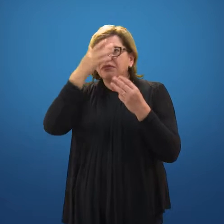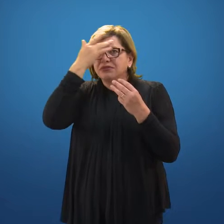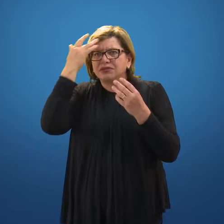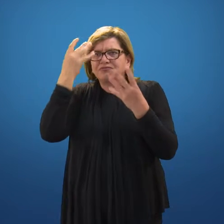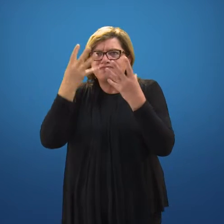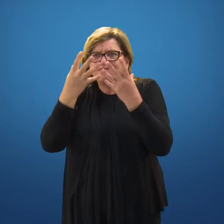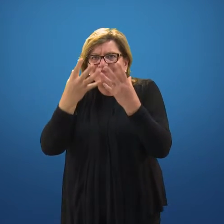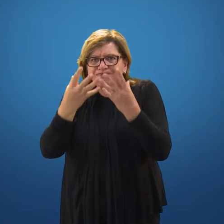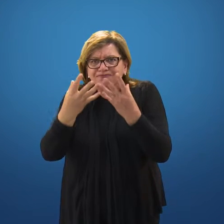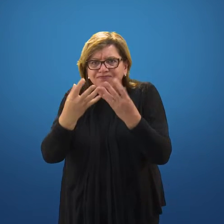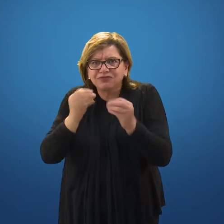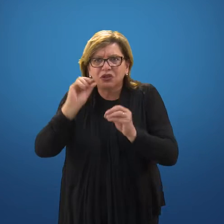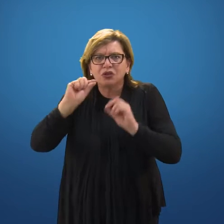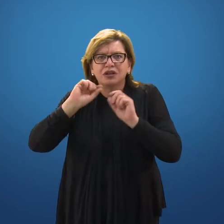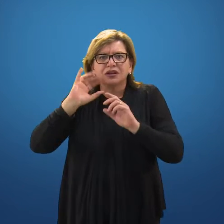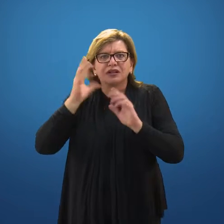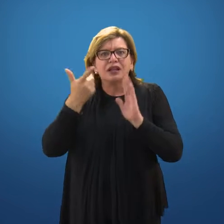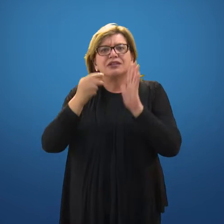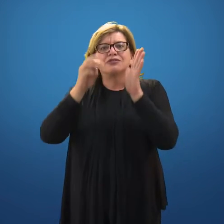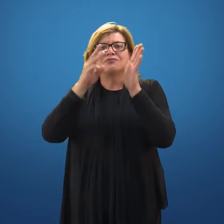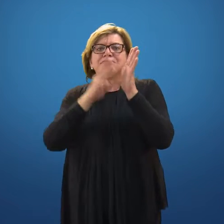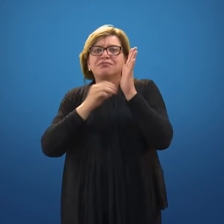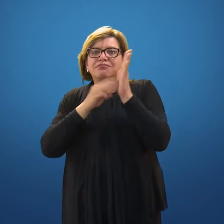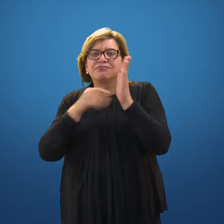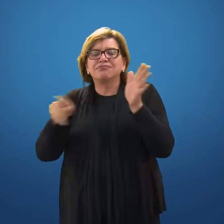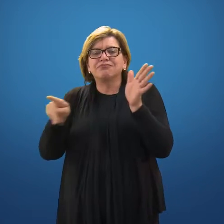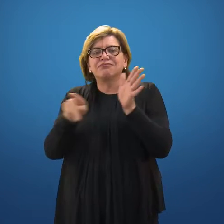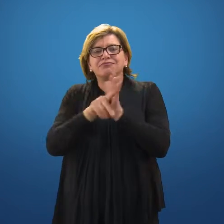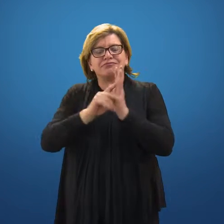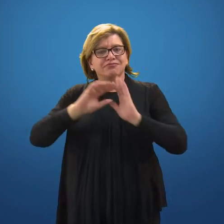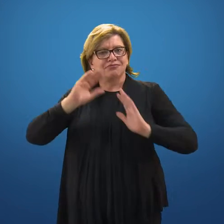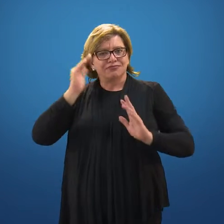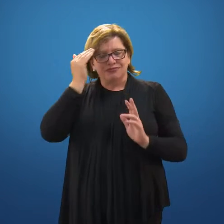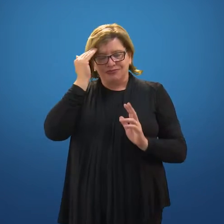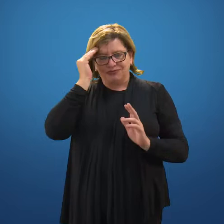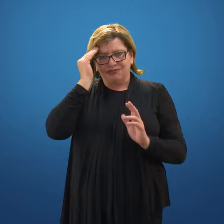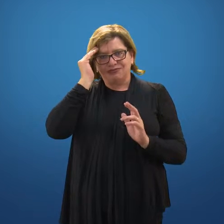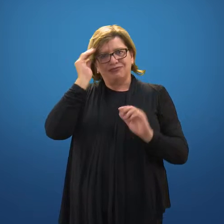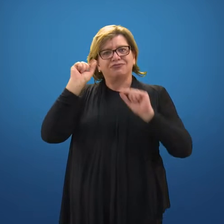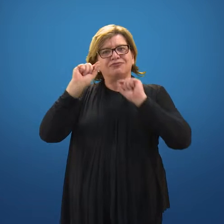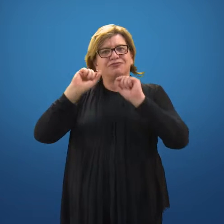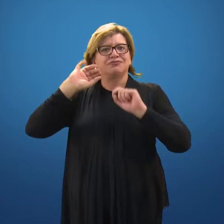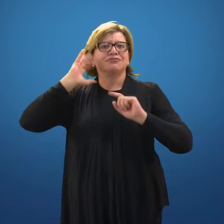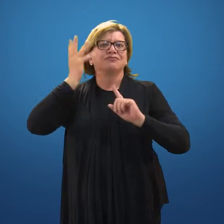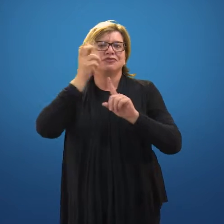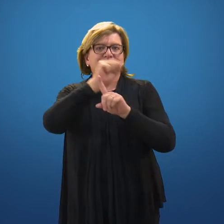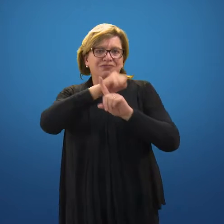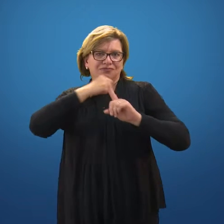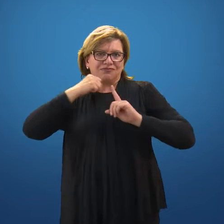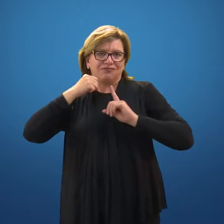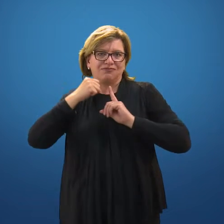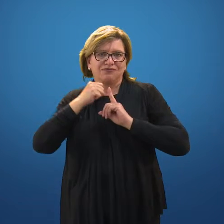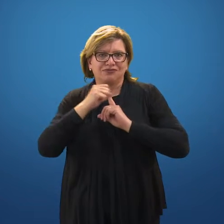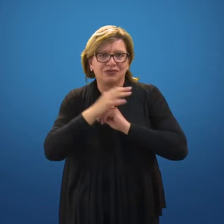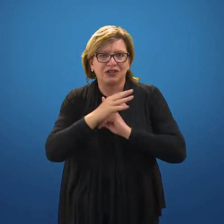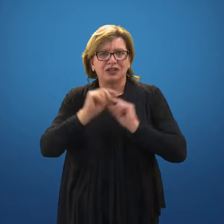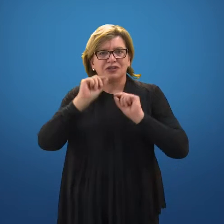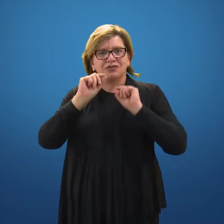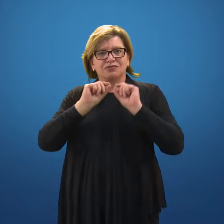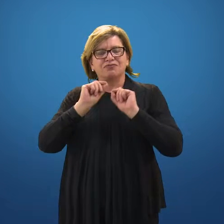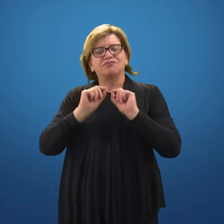cercam através de métodos específicos, evidenciando as leis que regem esses